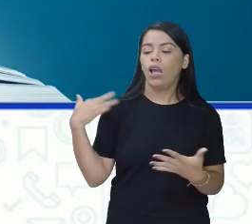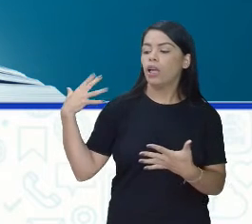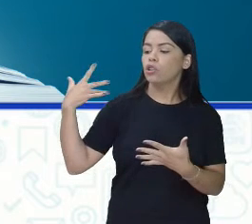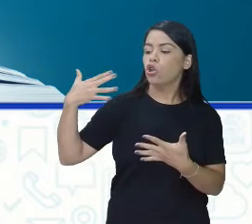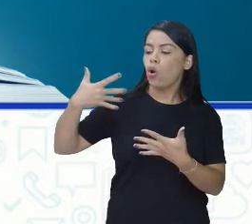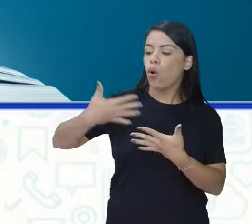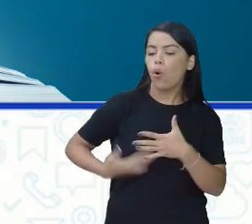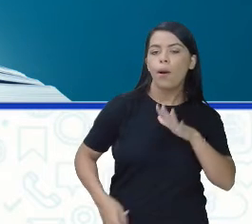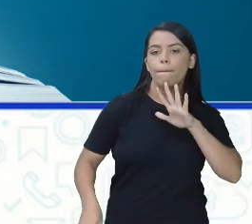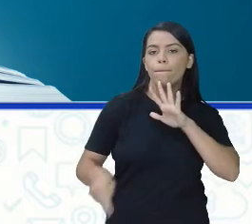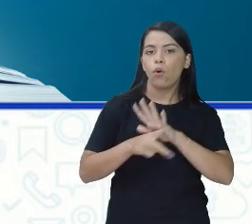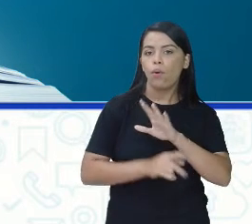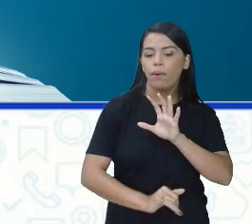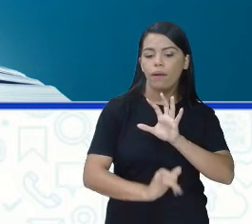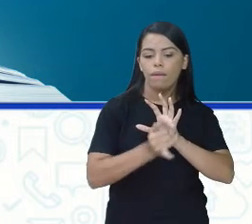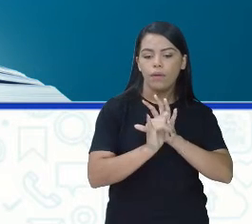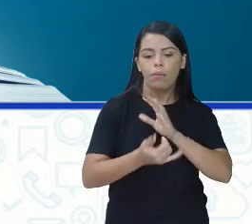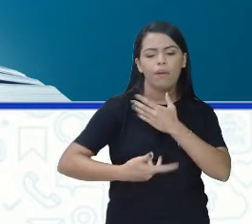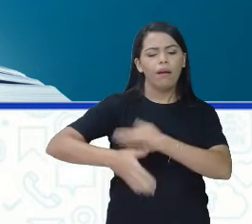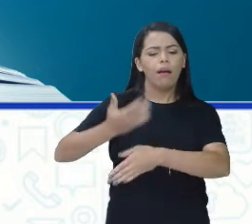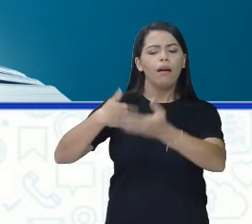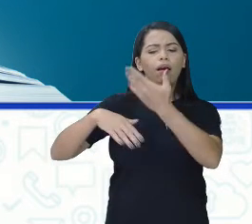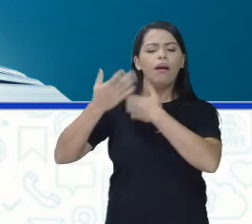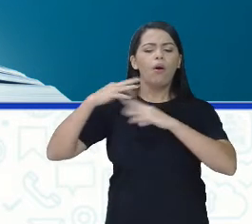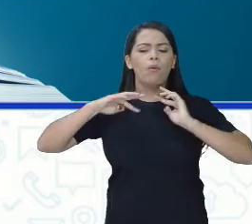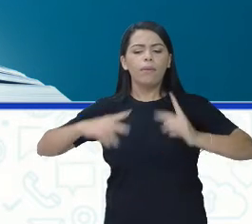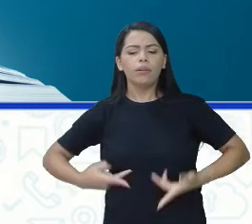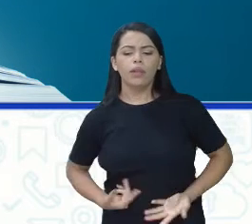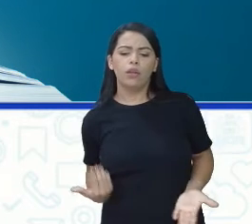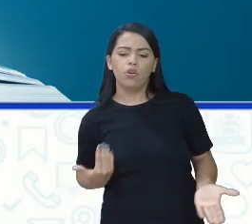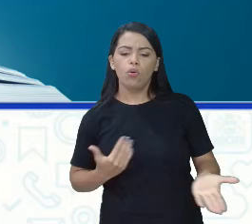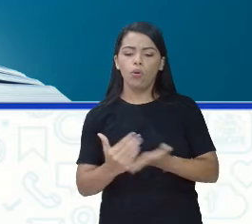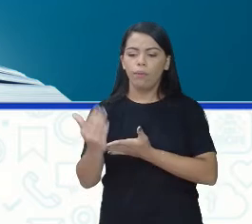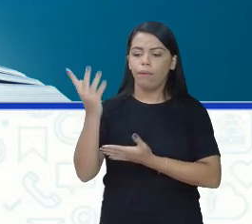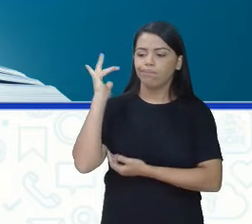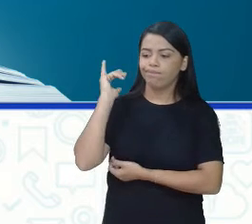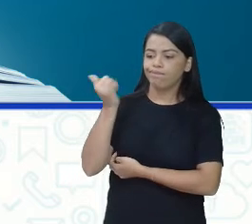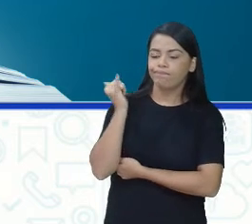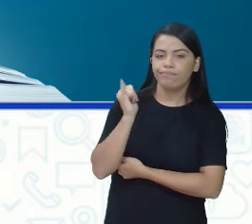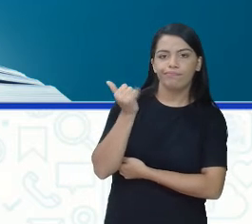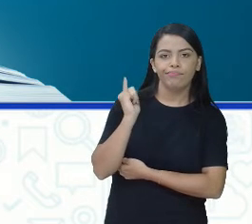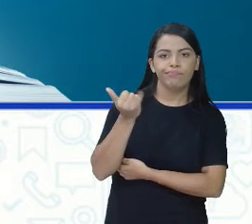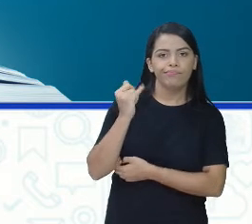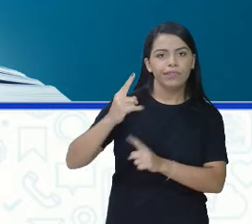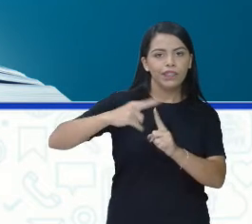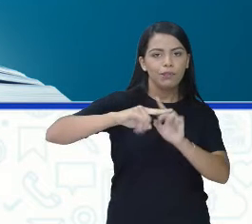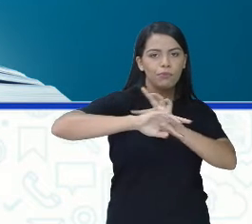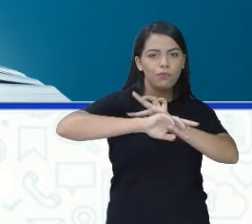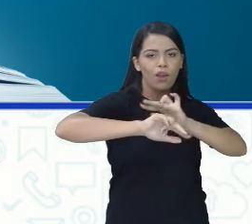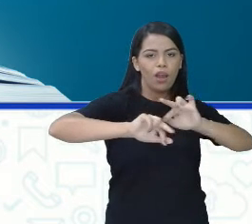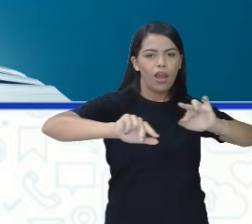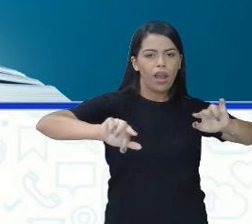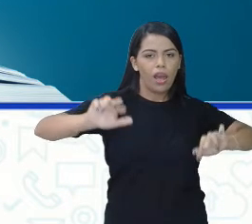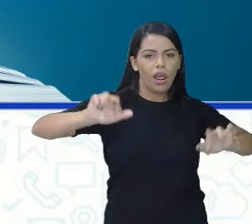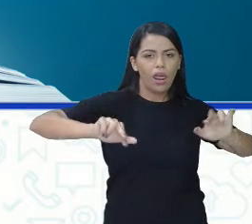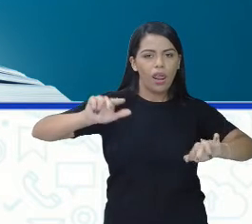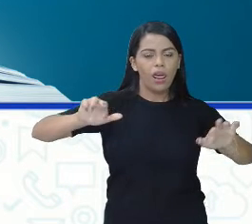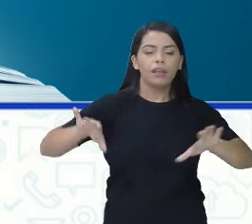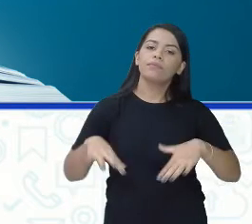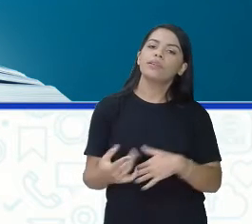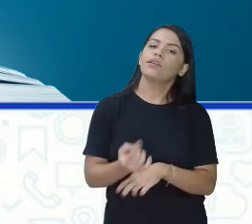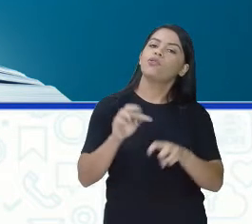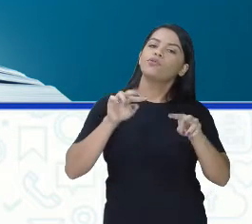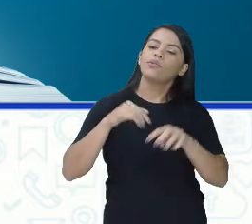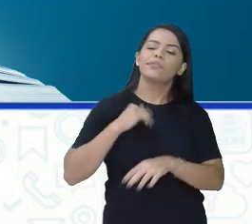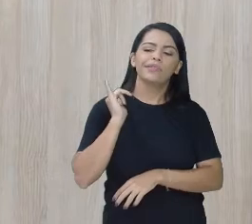fábulas. Há muitos e muitos anos o ser humano começou a contar histórias de todos os tipos, né, minha gente? E ó, esse negócio de contar